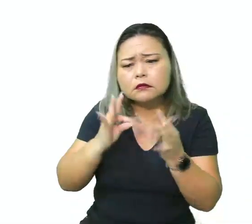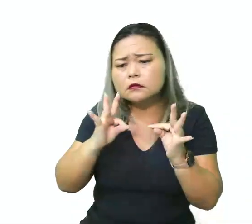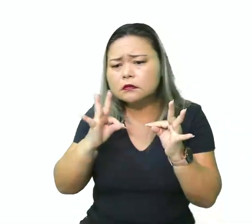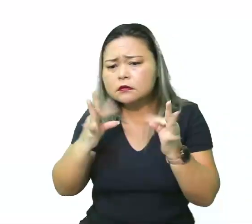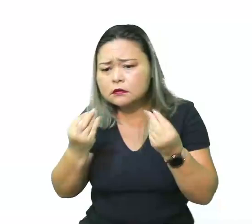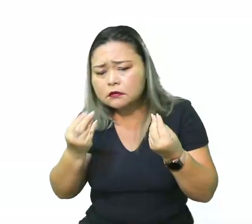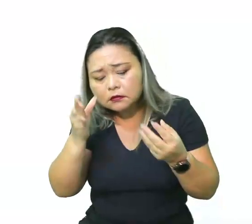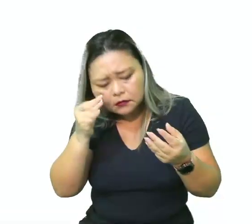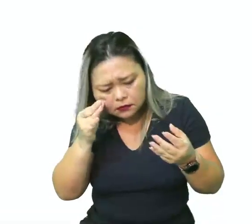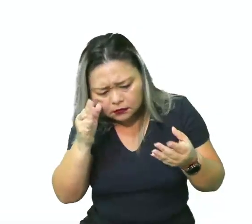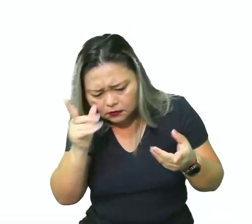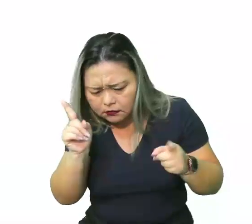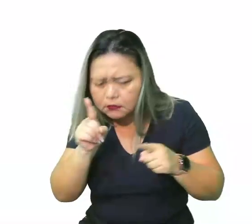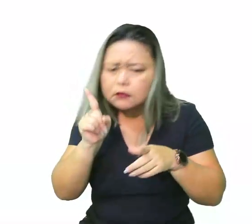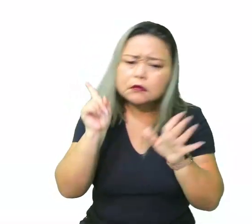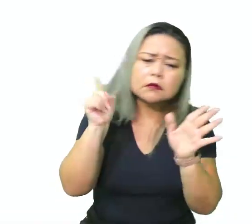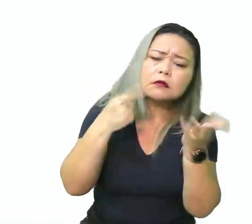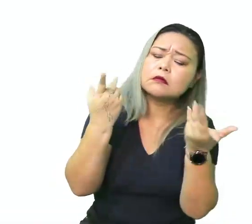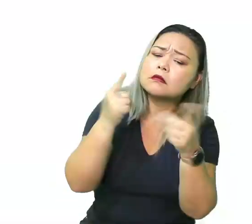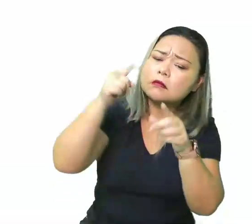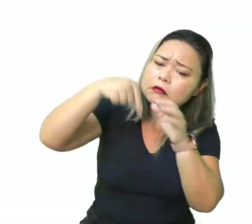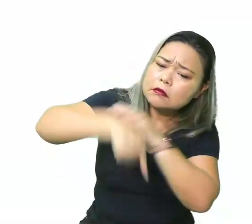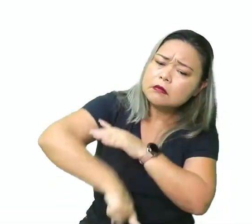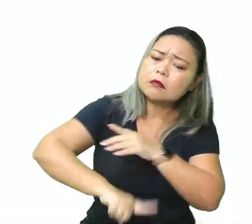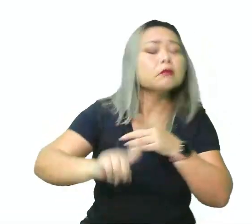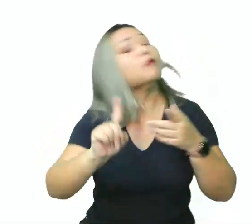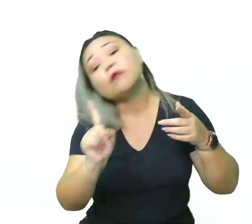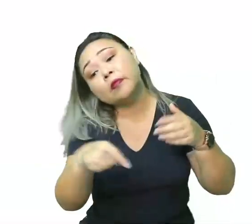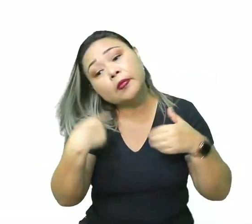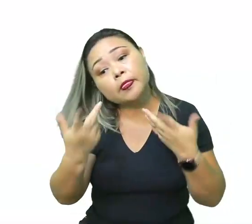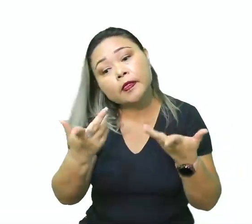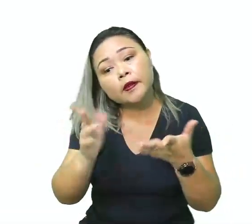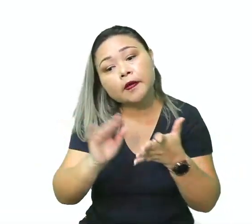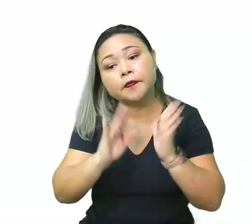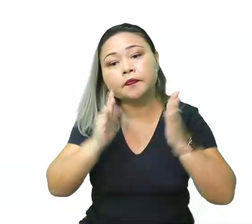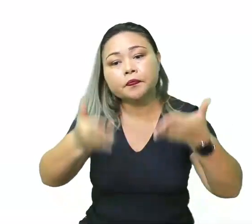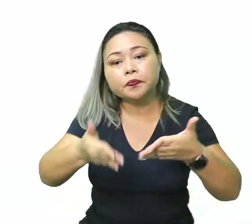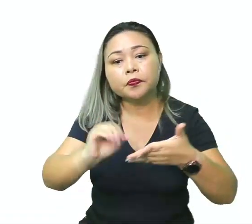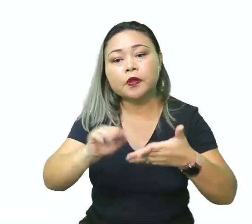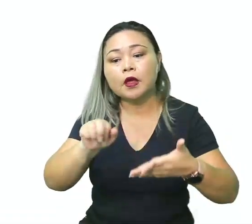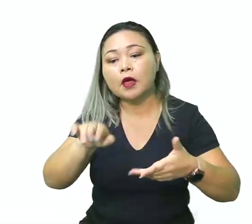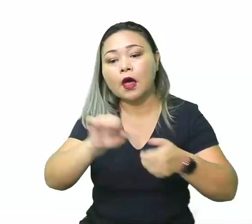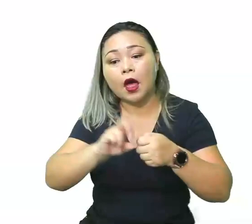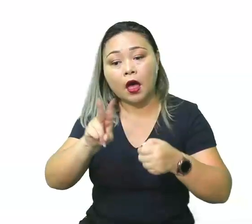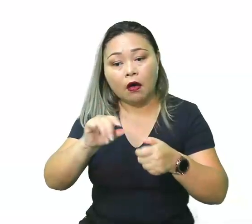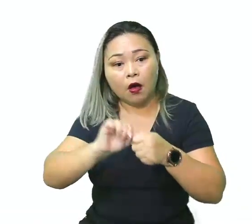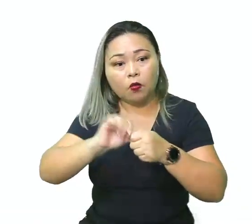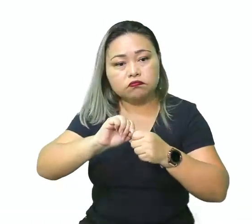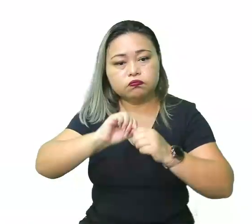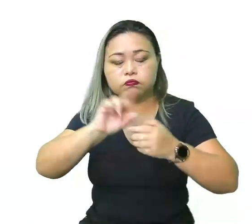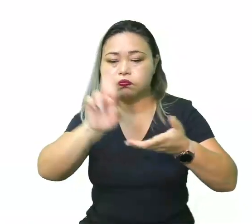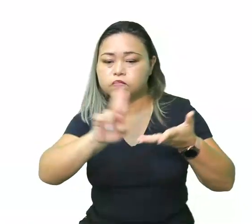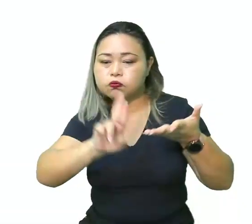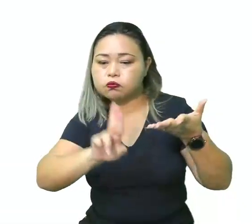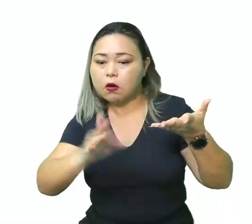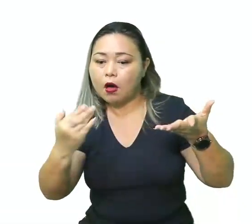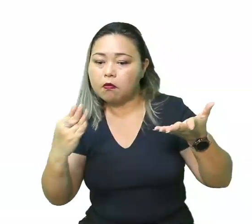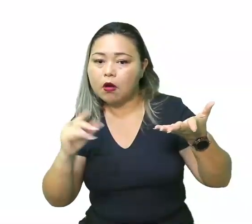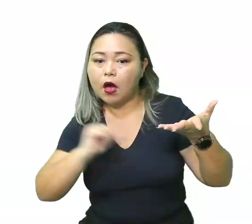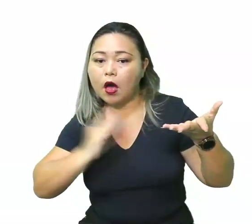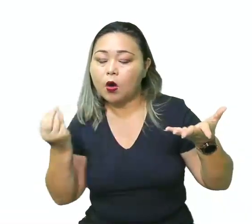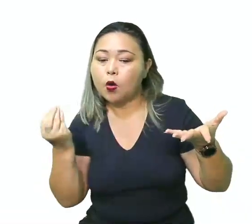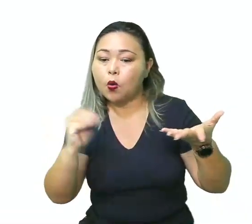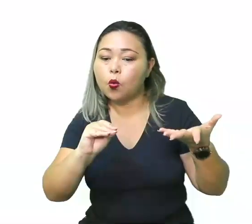que lhe traz curiosidade, ele vai buscar a fundo, se aprofundar. Em relação aos seres vivos, segundo a classificação biológica, chegamos